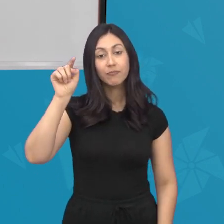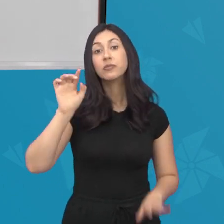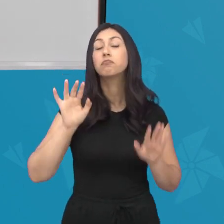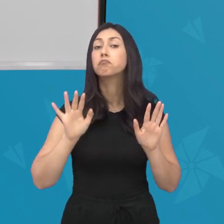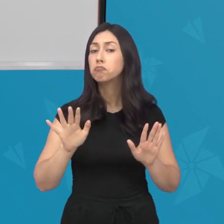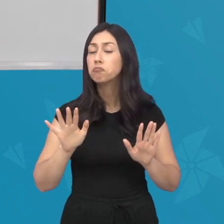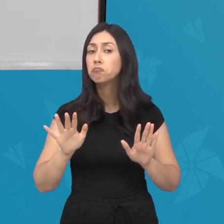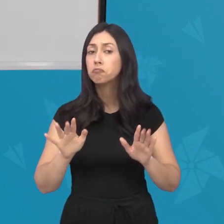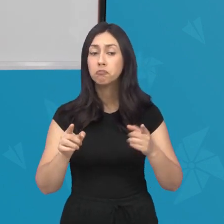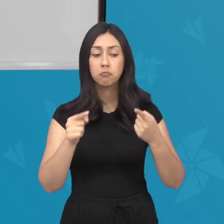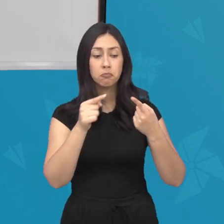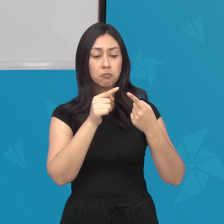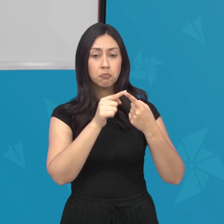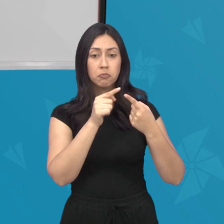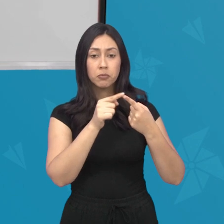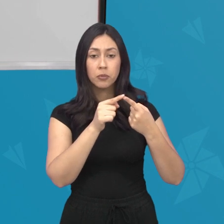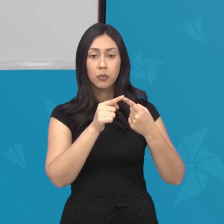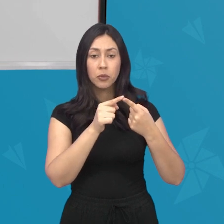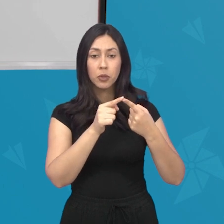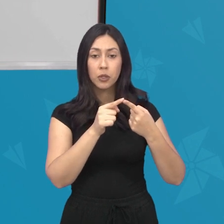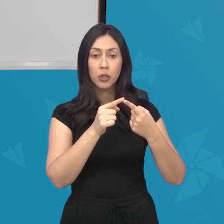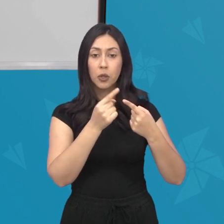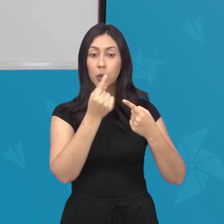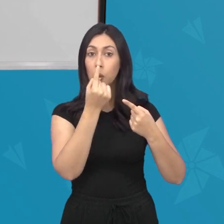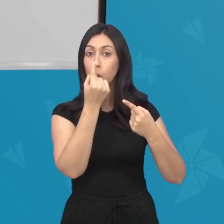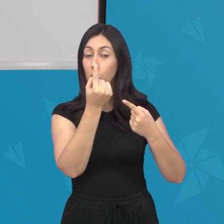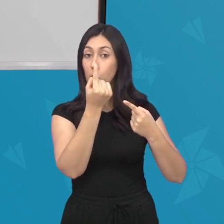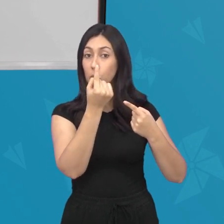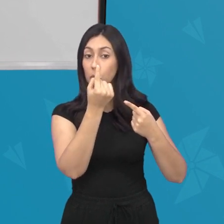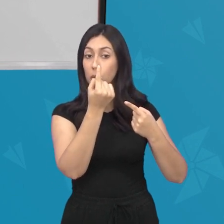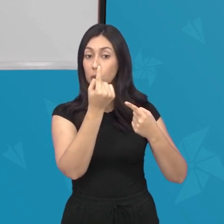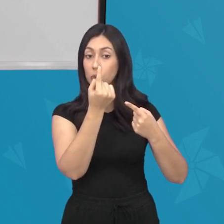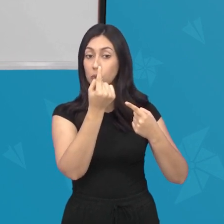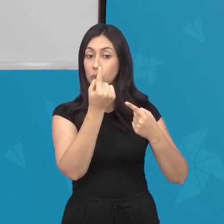E as raízes aqui são 1